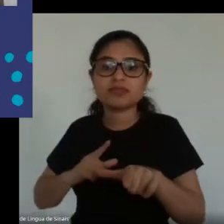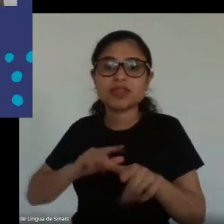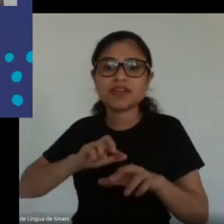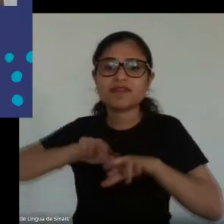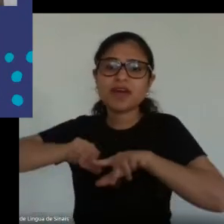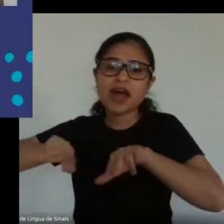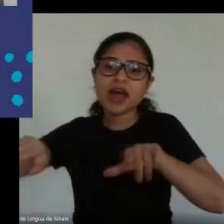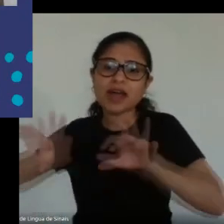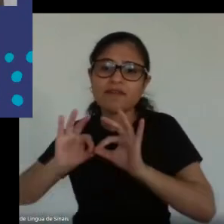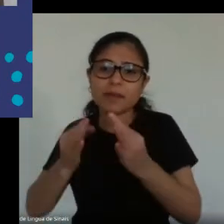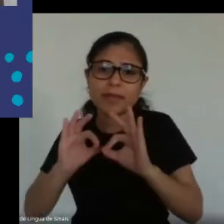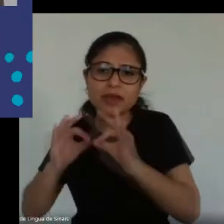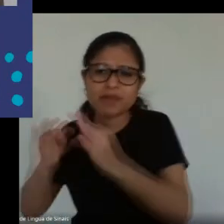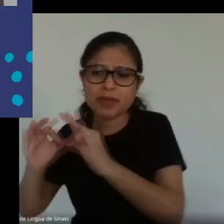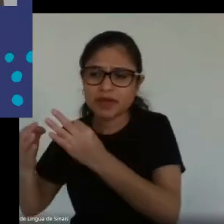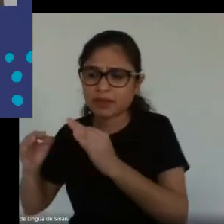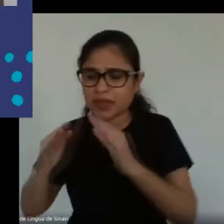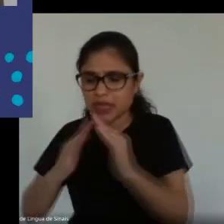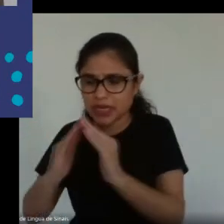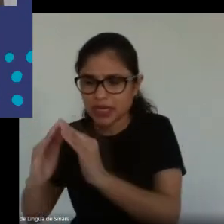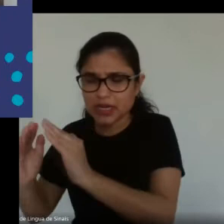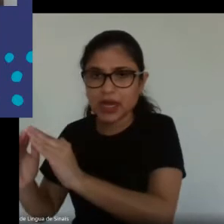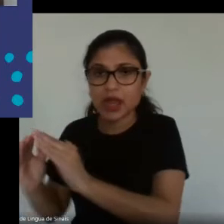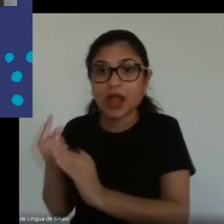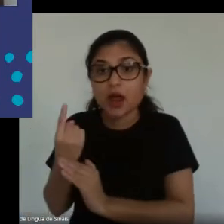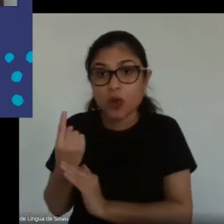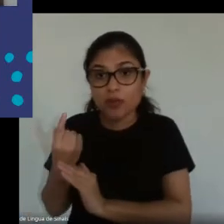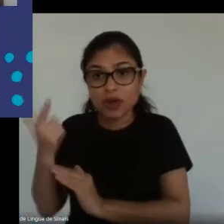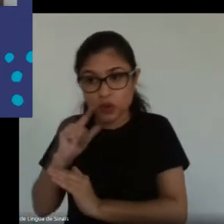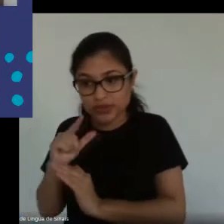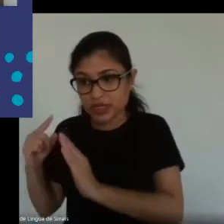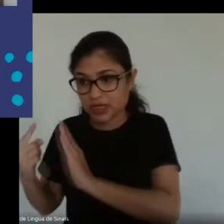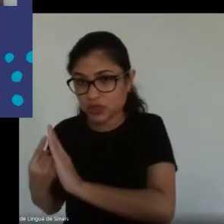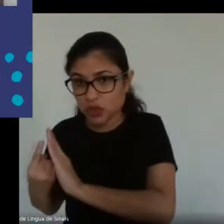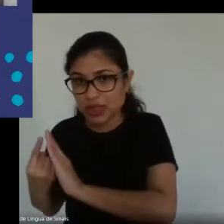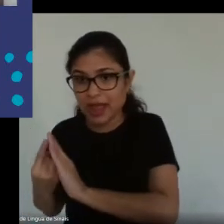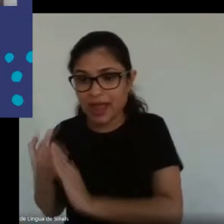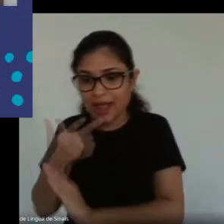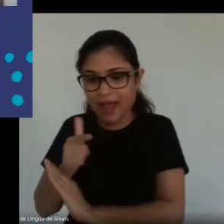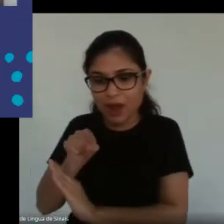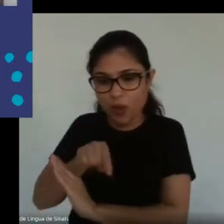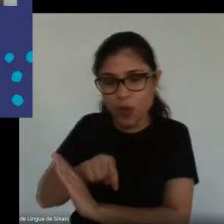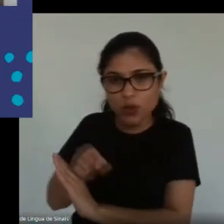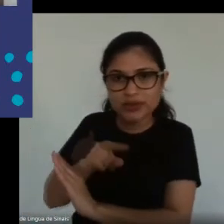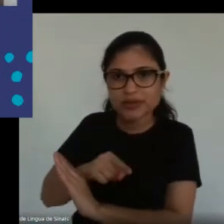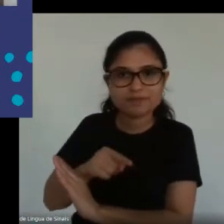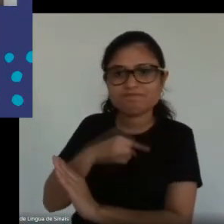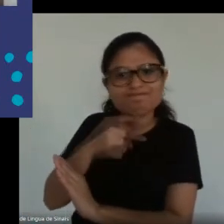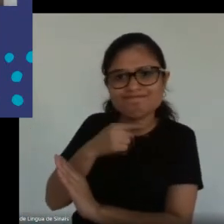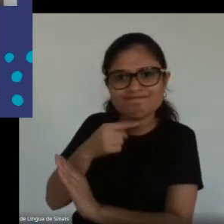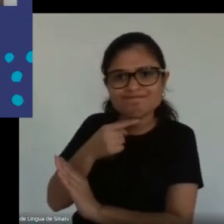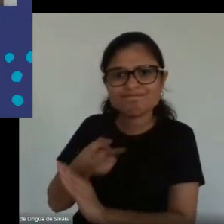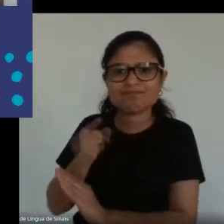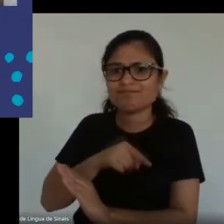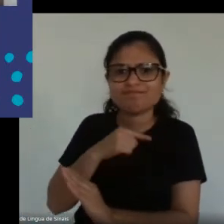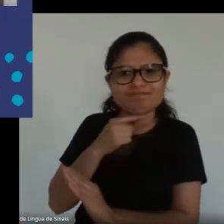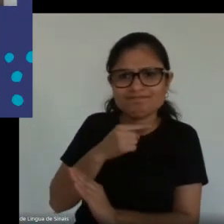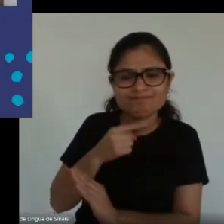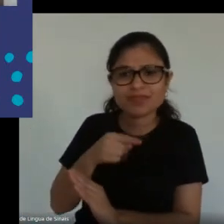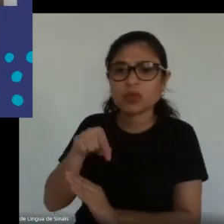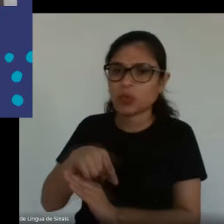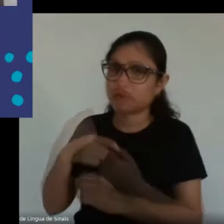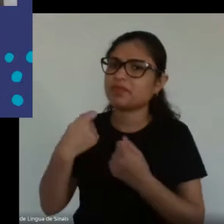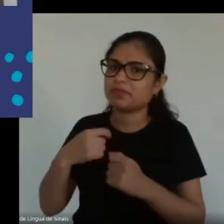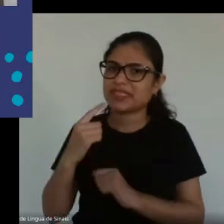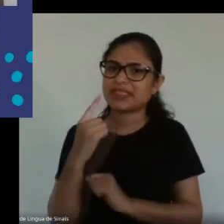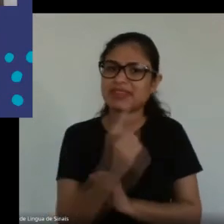famílias morando, que uma conseguiu se isolar, a outra não, tá? Então, o outro tem